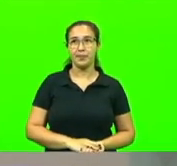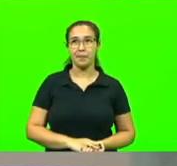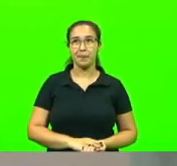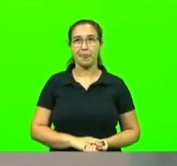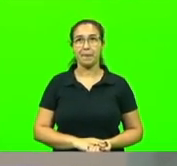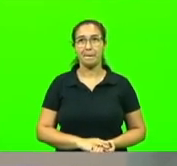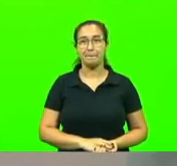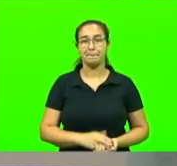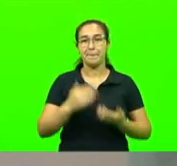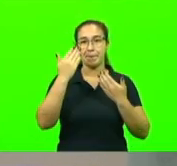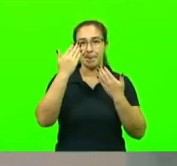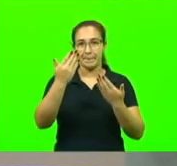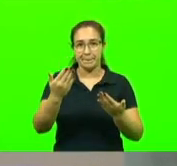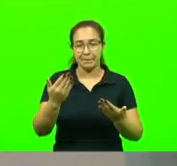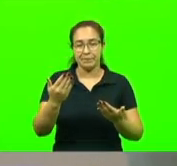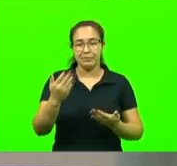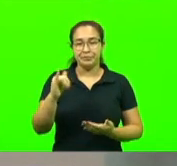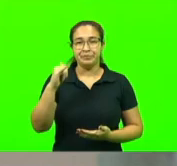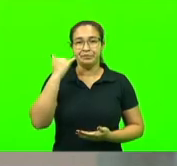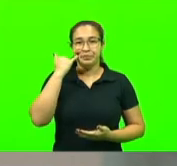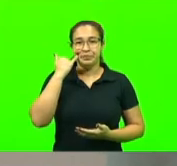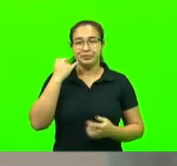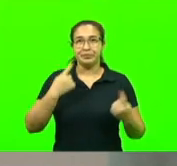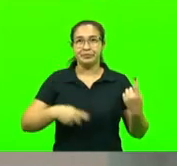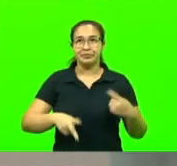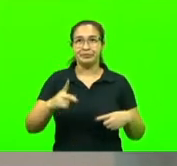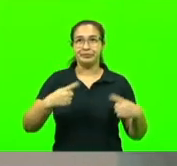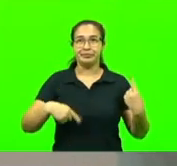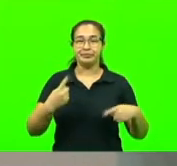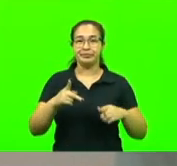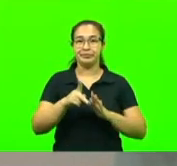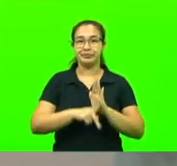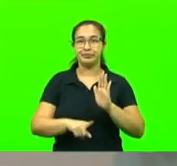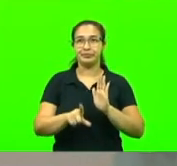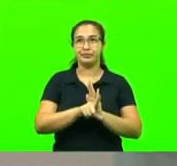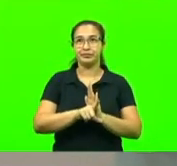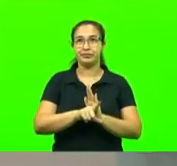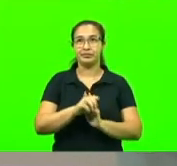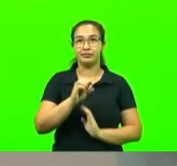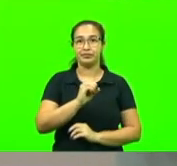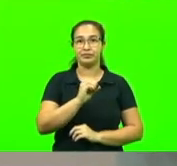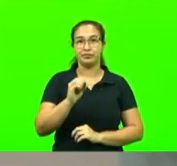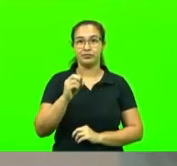Obrigado ao deputado Gessé. Continue a discussão, PL